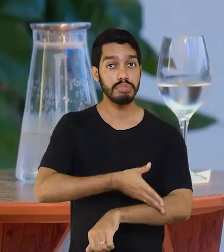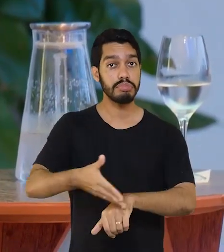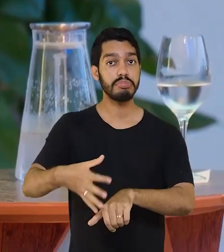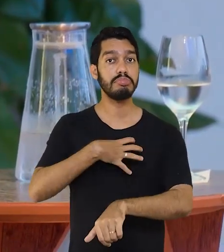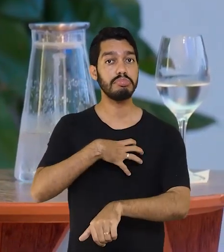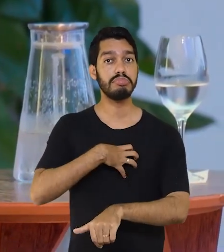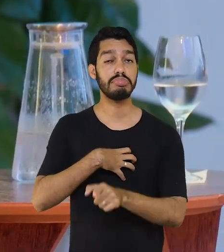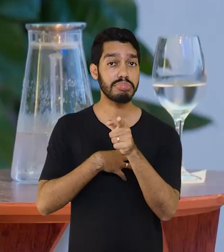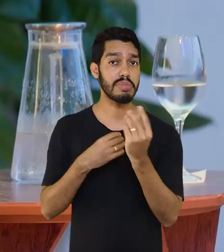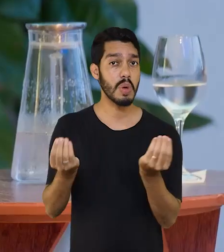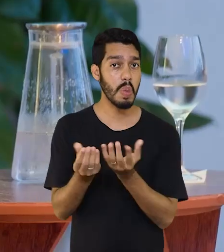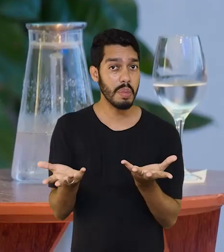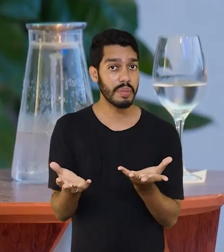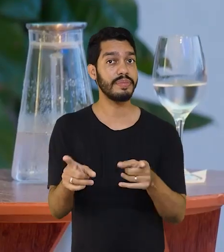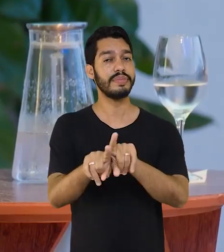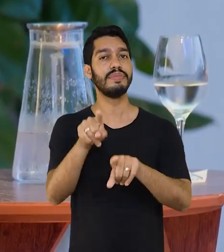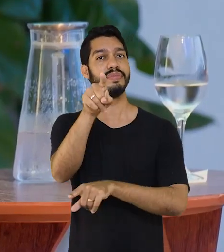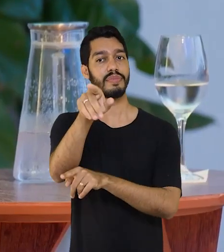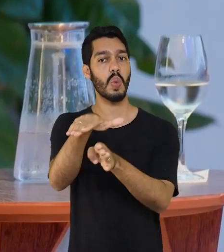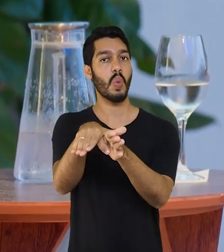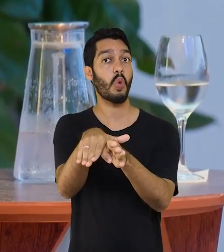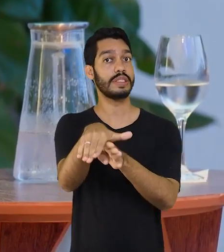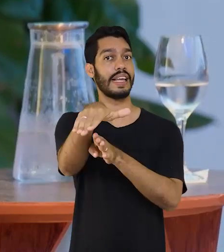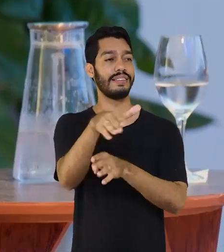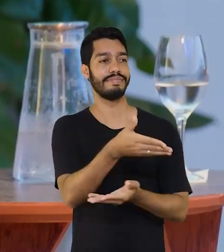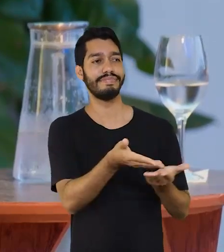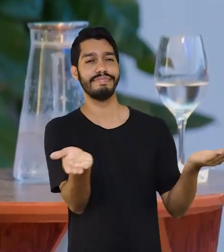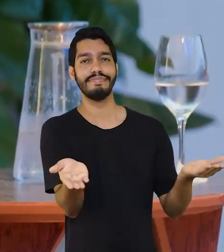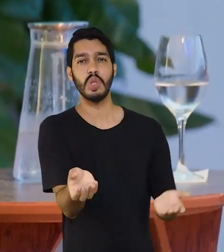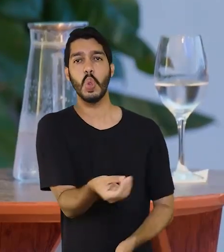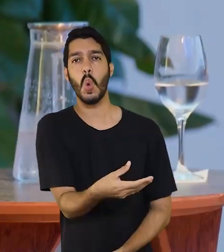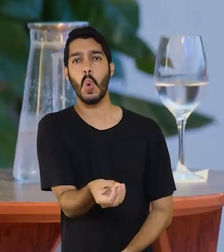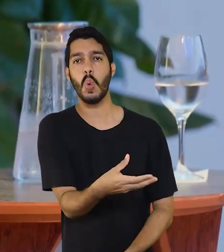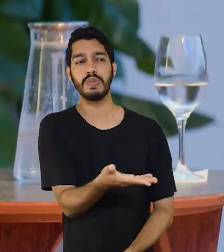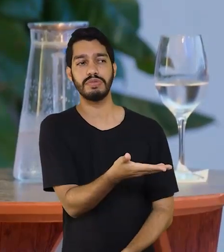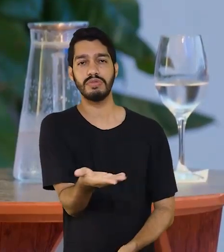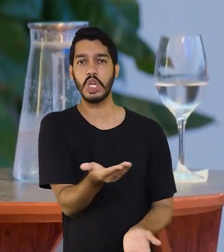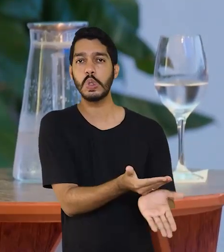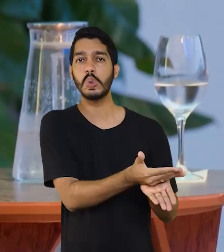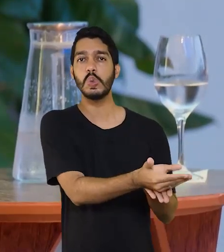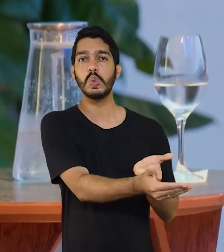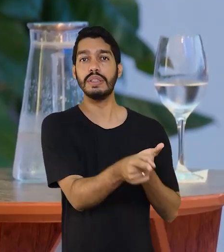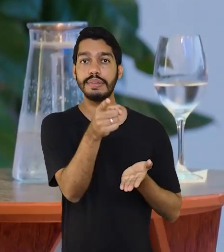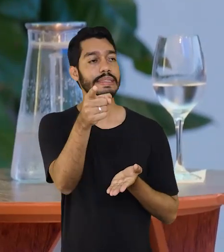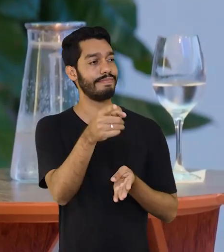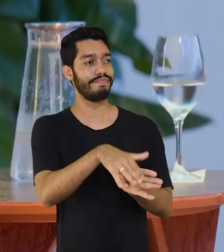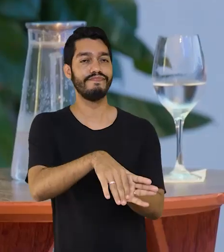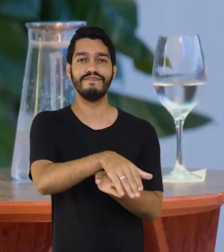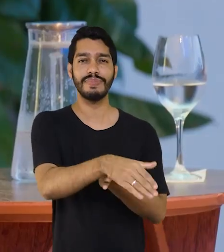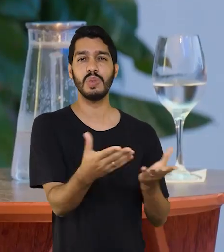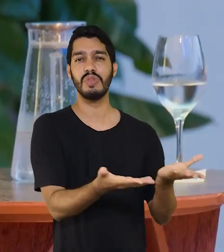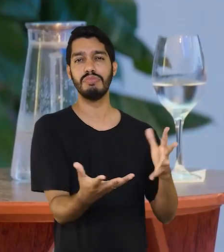Como é que é seu hábito mesmo? E qual o seu conselho para quem está começando aí a navegar